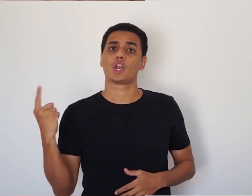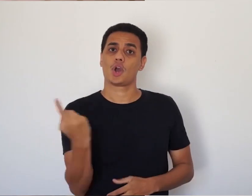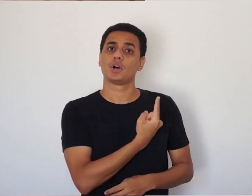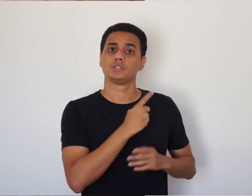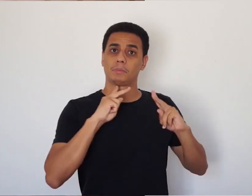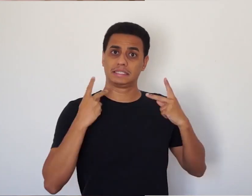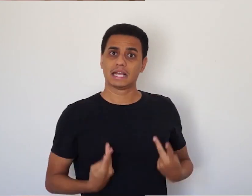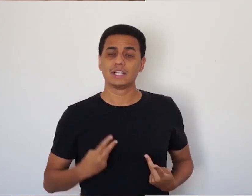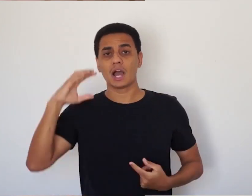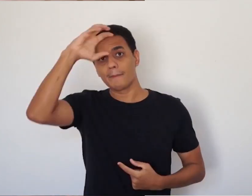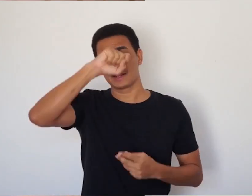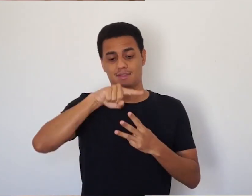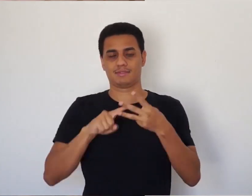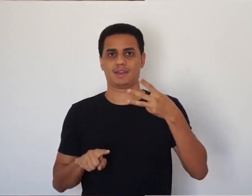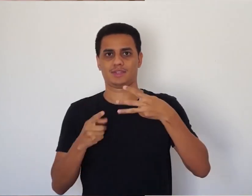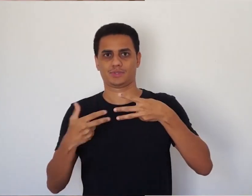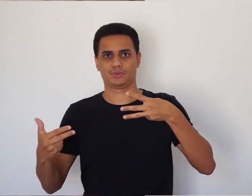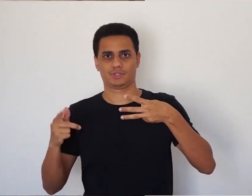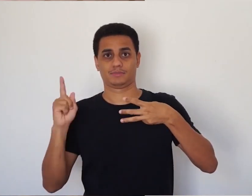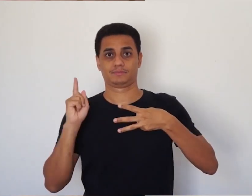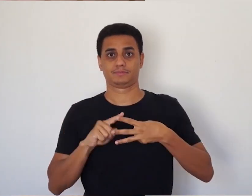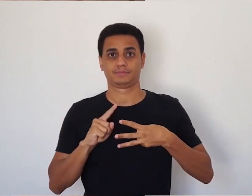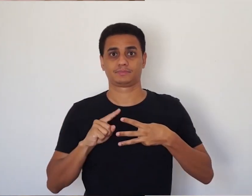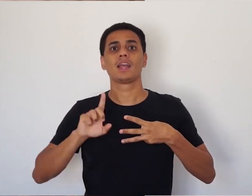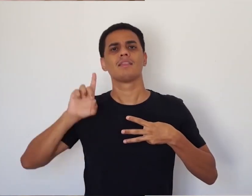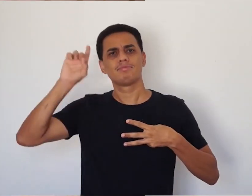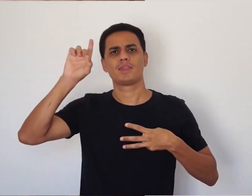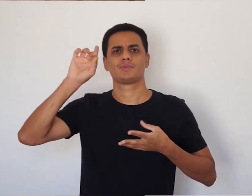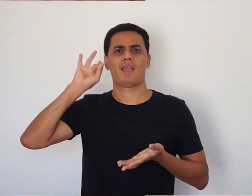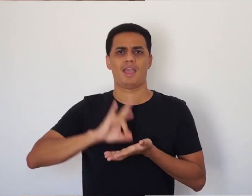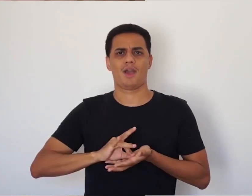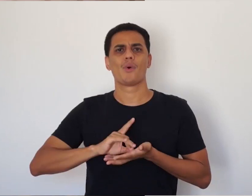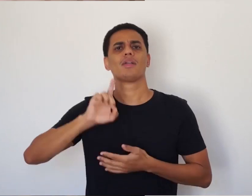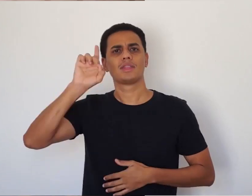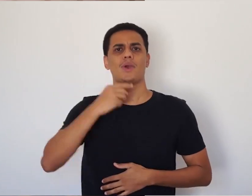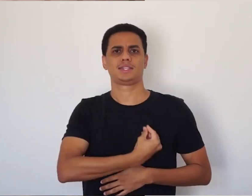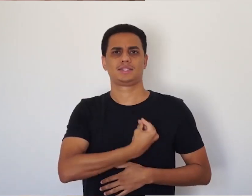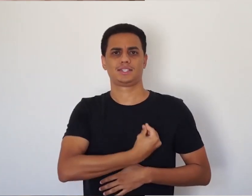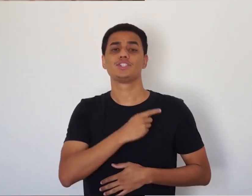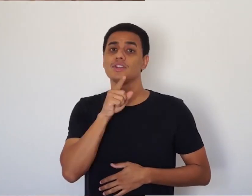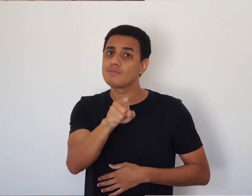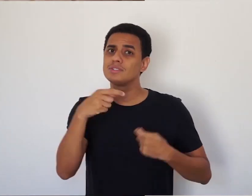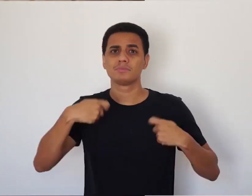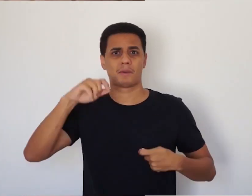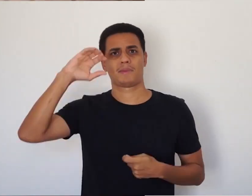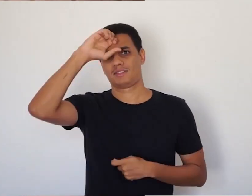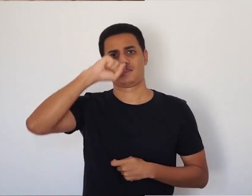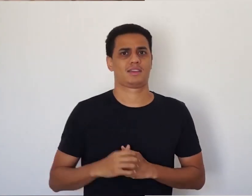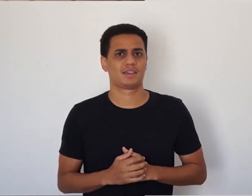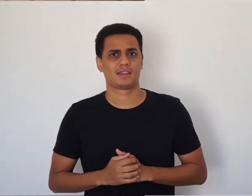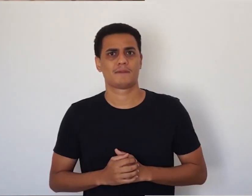fundamentais acerca de Deus. Primeiro, Deus é real e Deus existe. Você